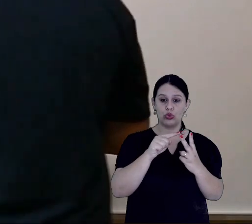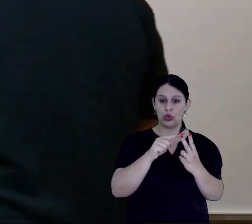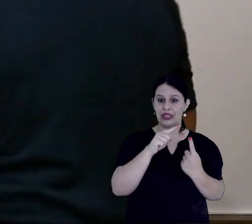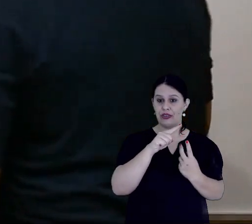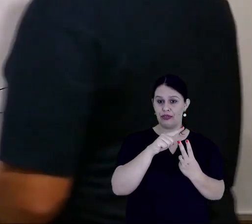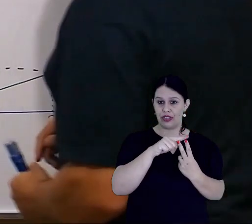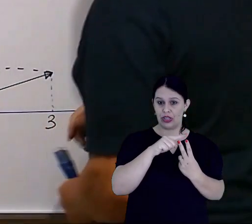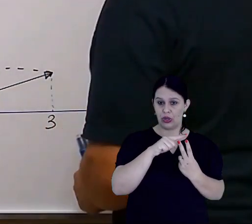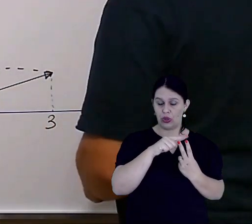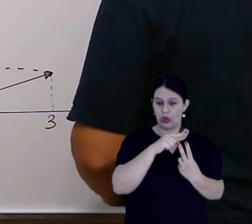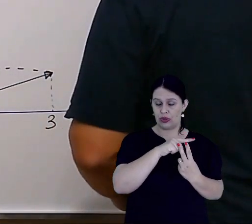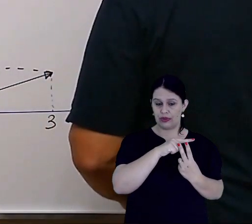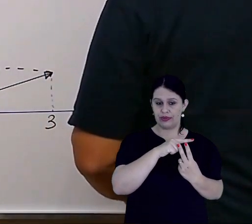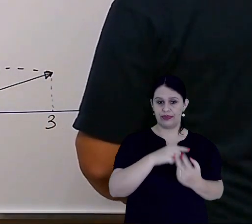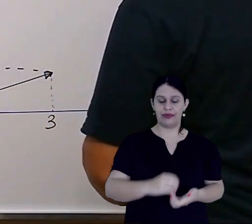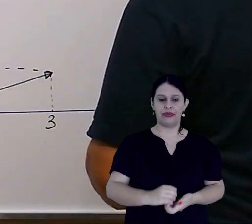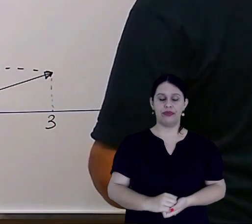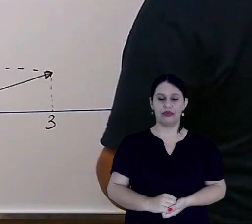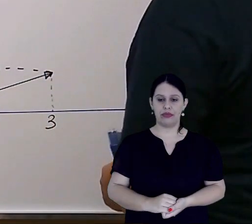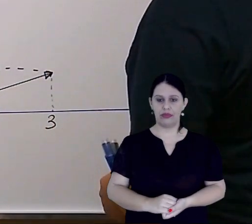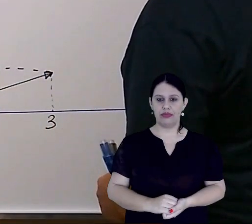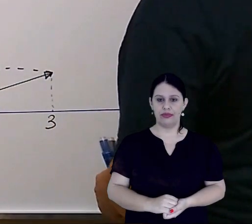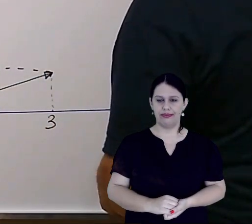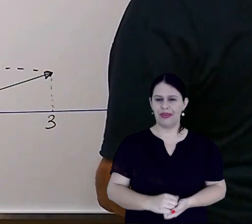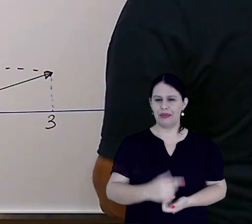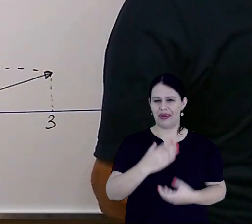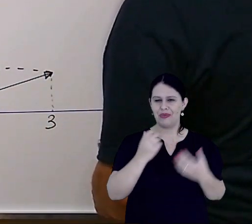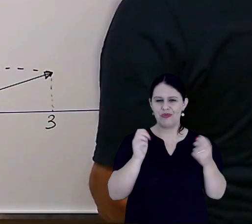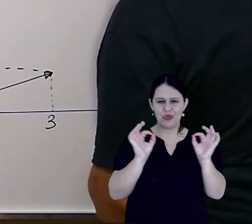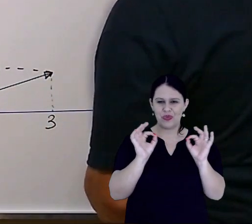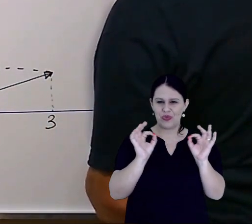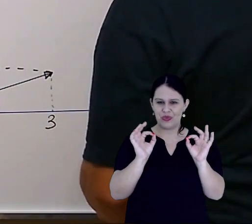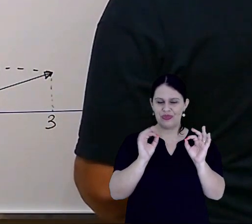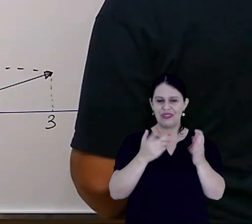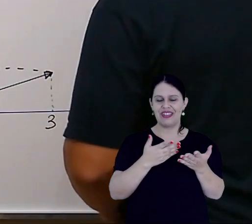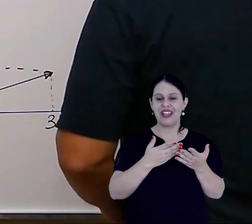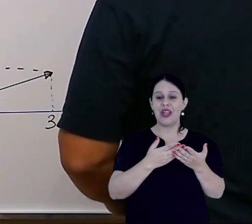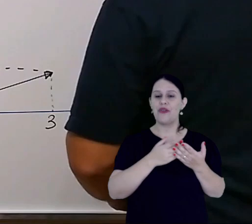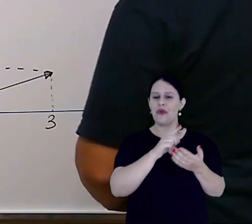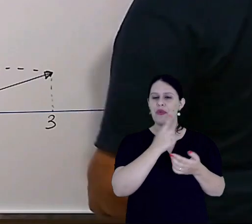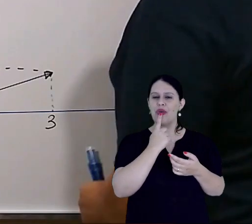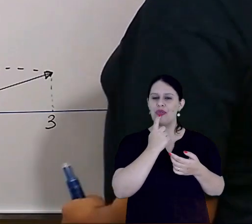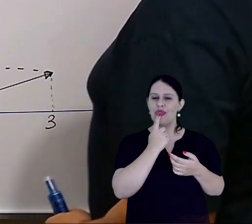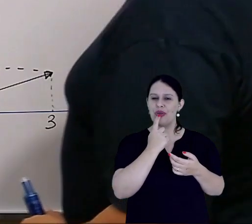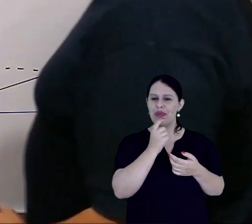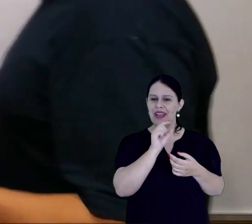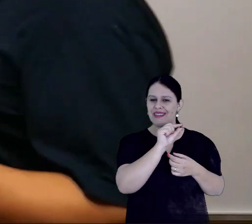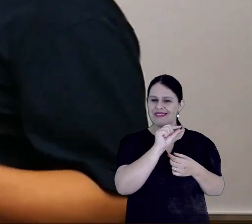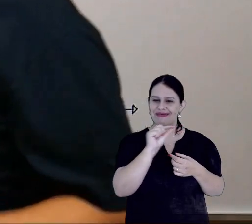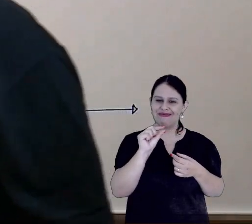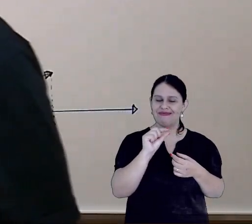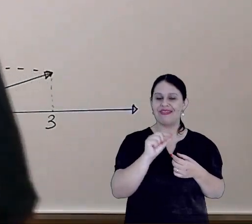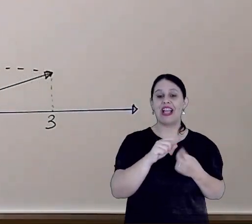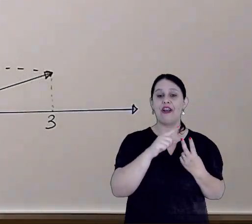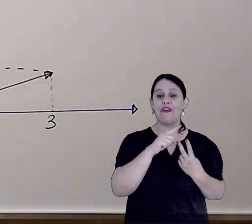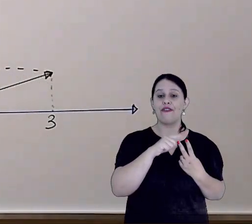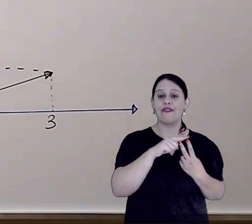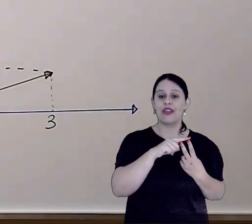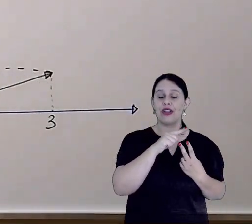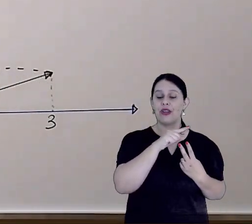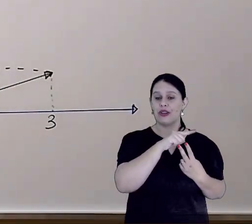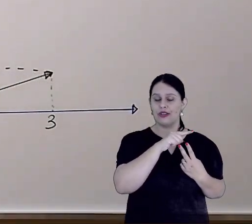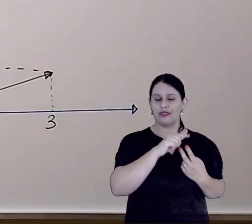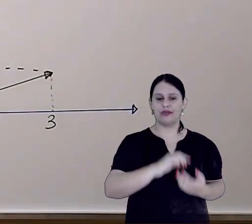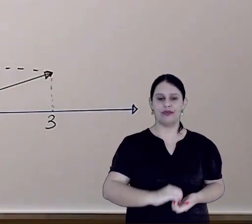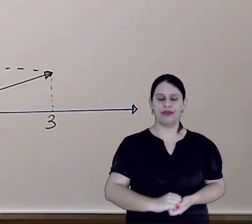Quando eu somar esses dois vetores Eu vou até pôr de outra cor aqui Pra ficar bonitinho Eu vou pôr em caneta vermelha